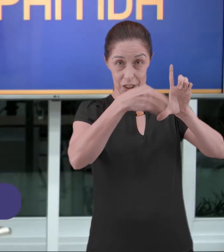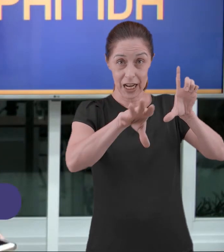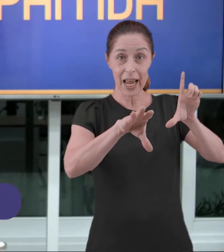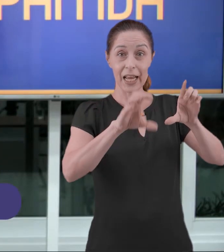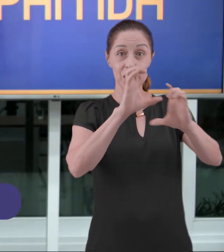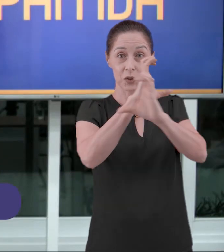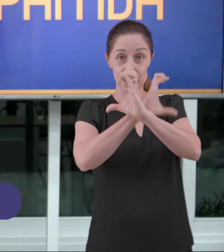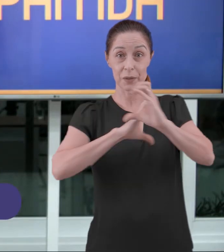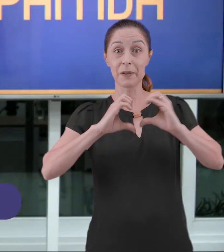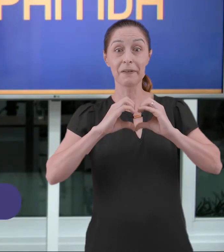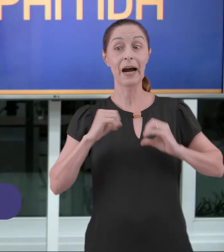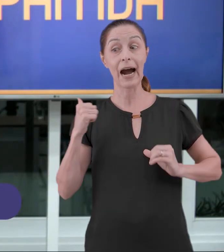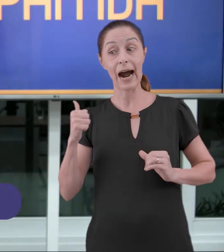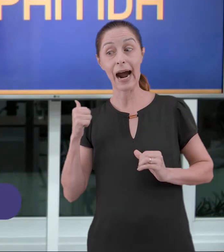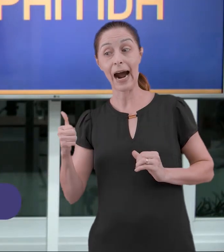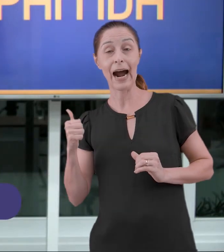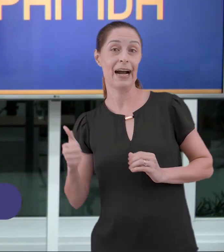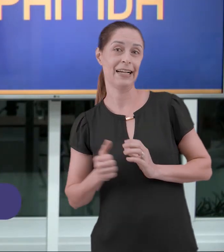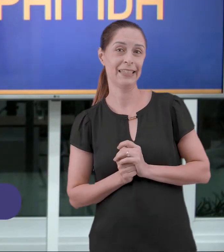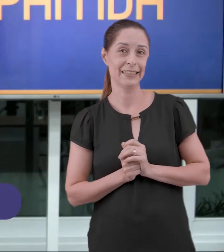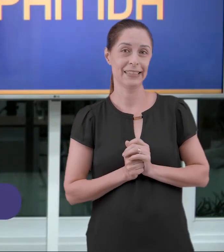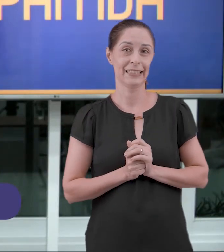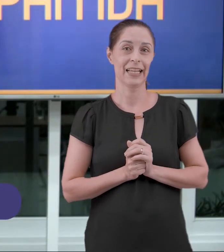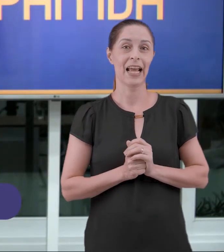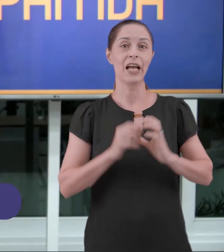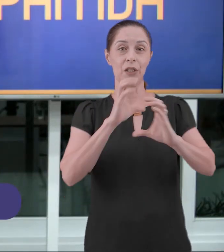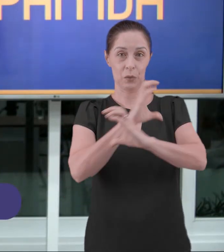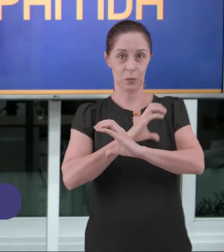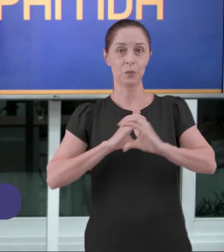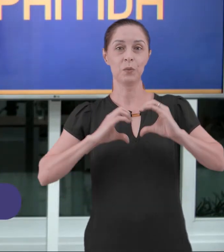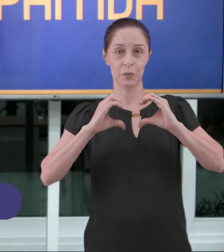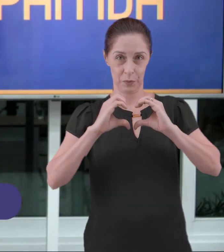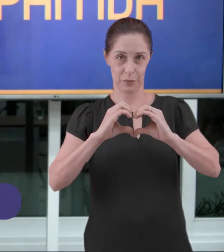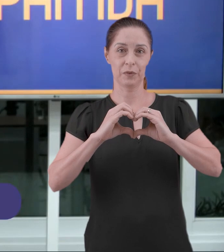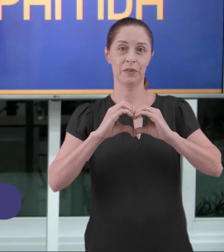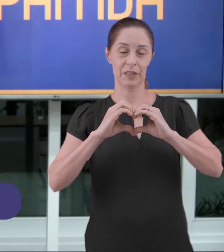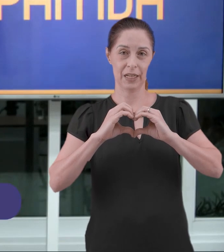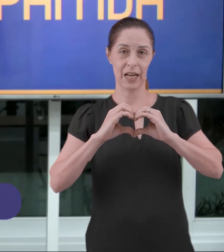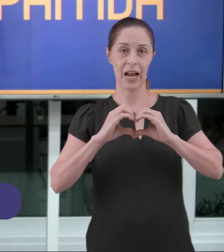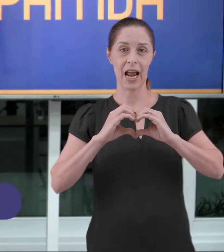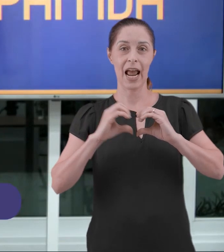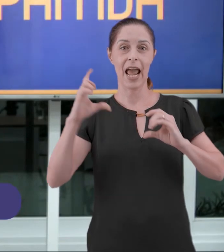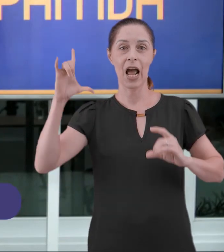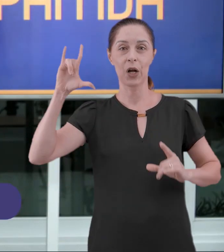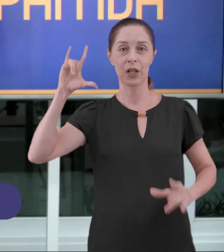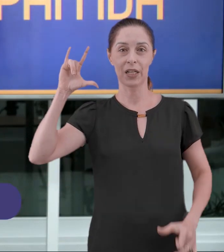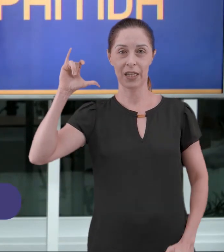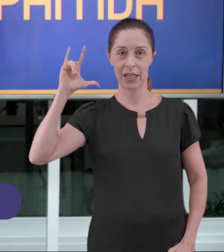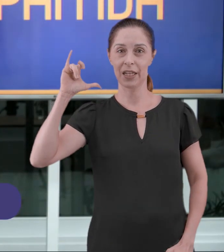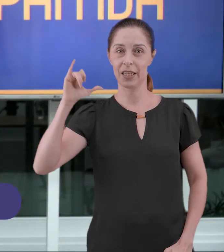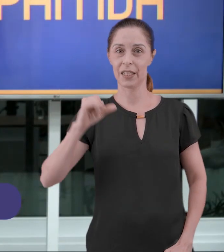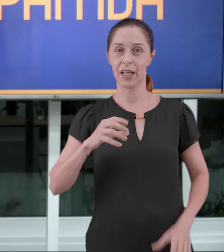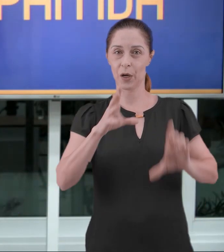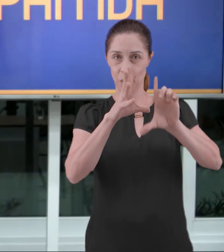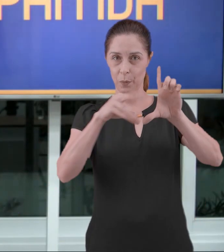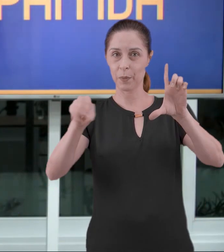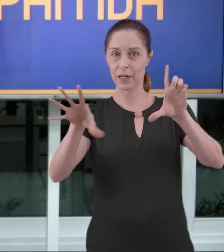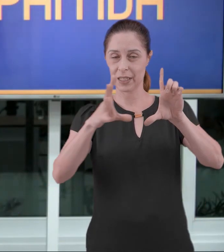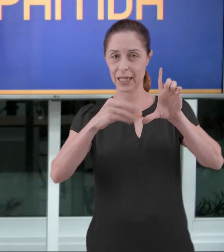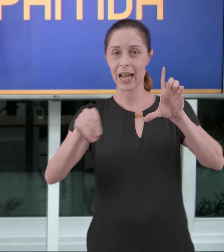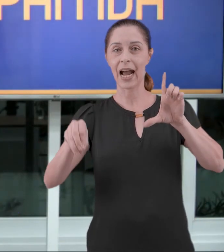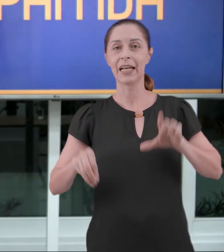pode ser um instrumento para compartilhar. Então, o Gepanda é um Instagram que você pode compartilhar. E lembrando que